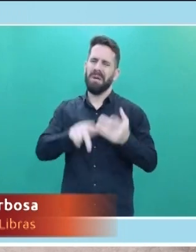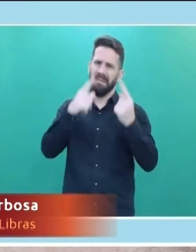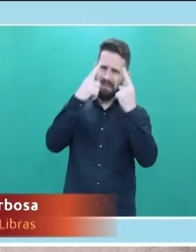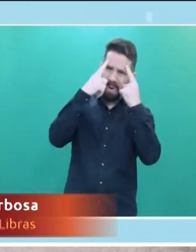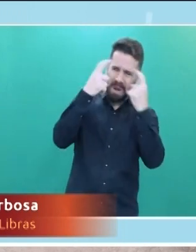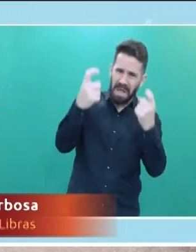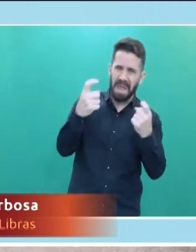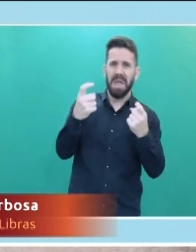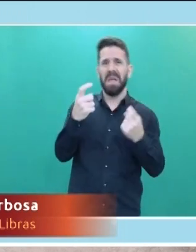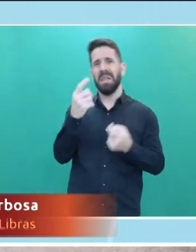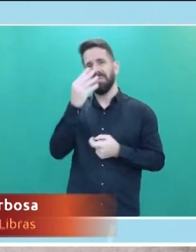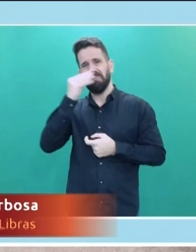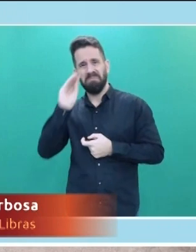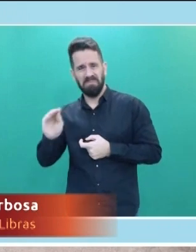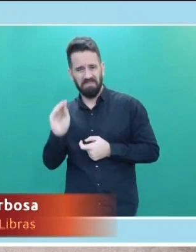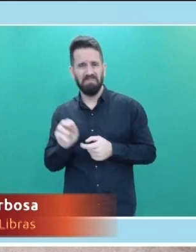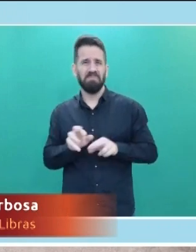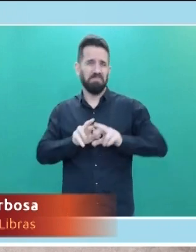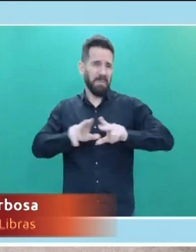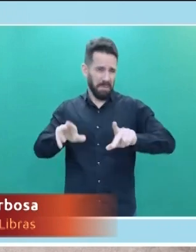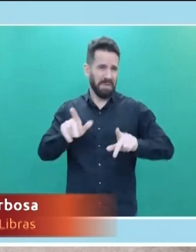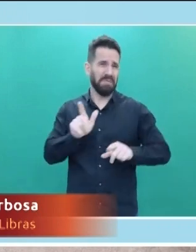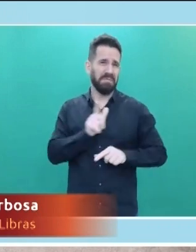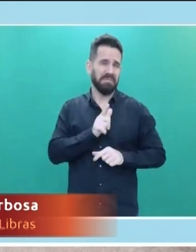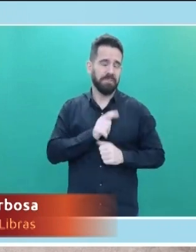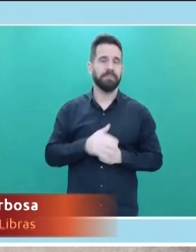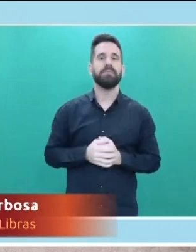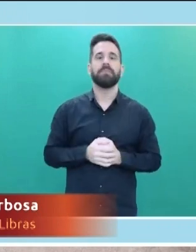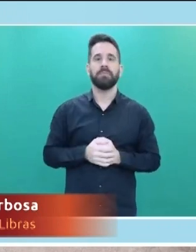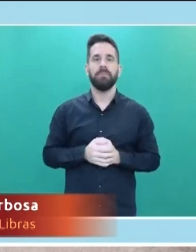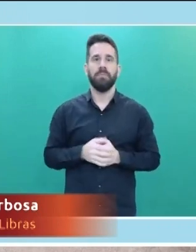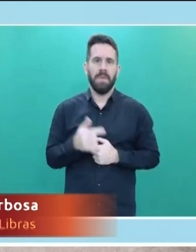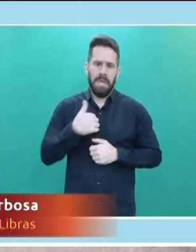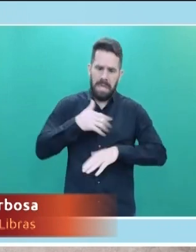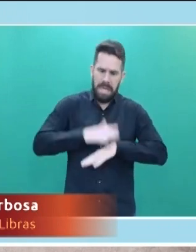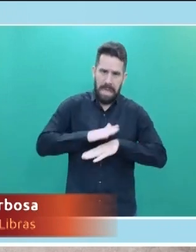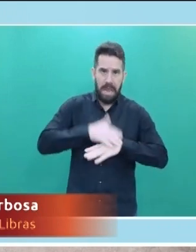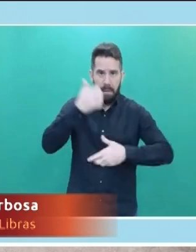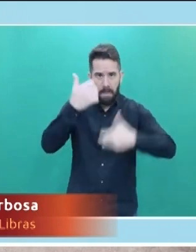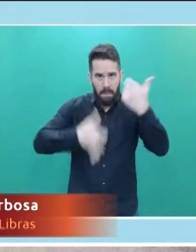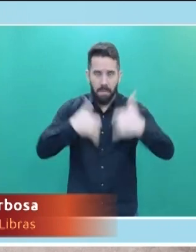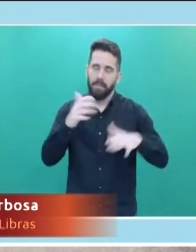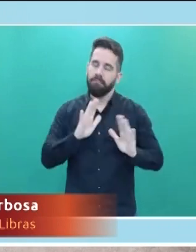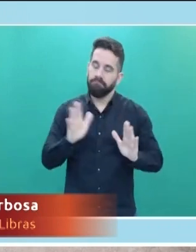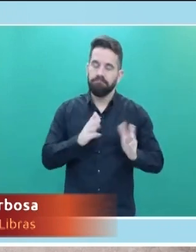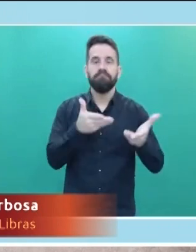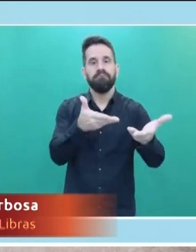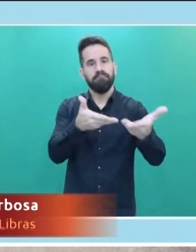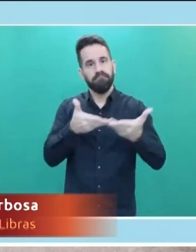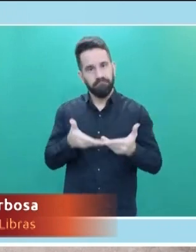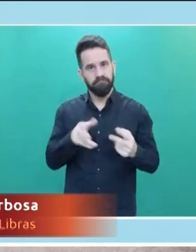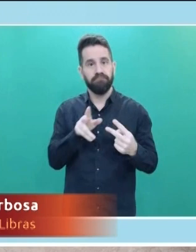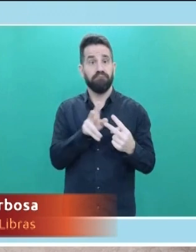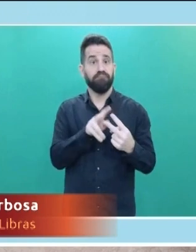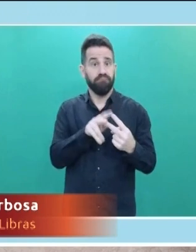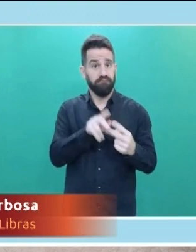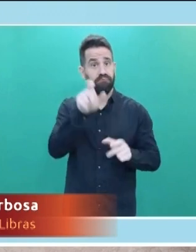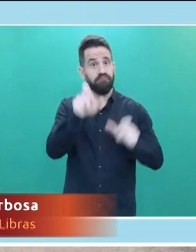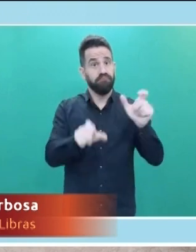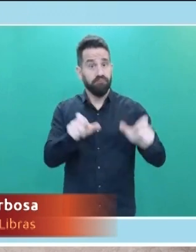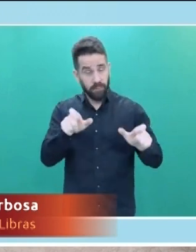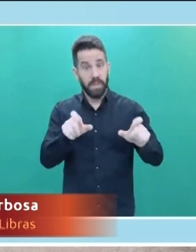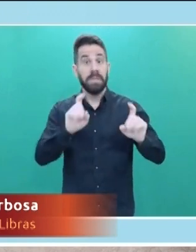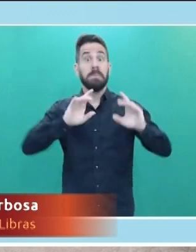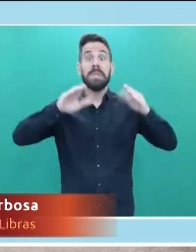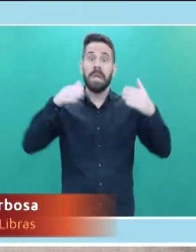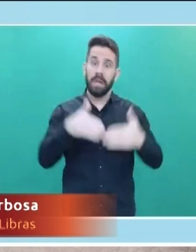porque a gente sempre traz pesquisadores e pessoas que podem nos contar um pouco mais, né, sobre essas temáticas importantes para o nosso